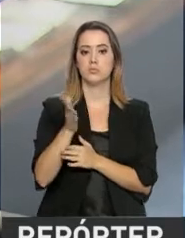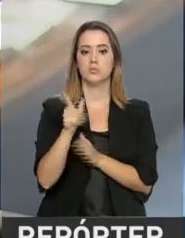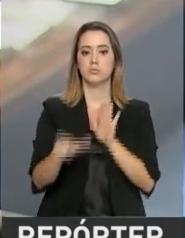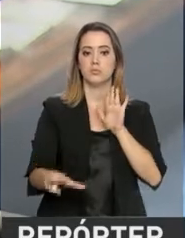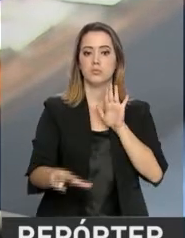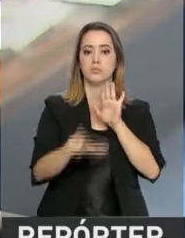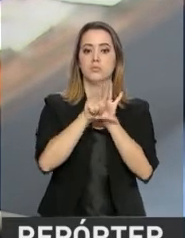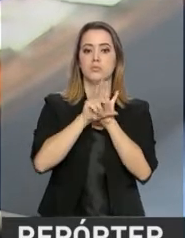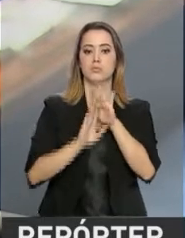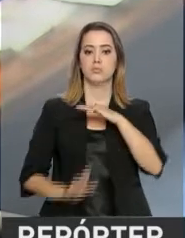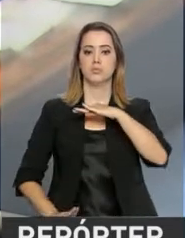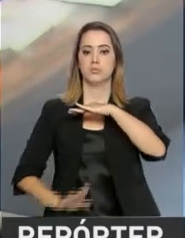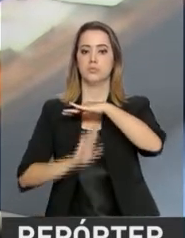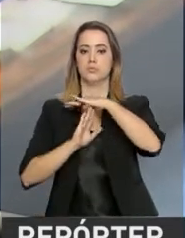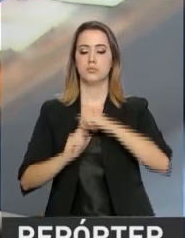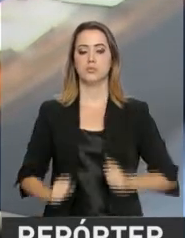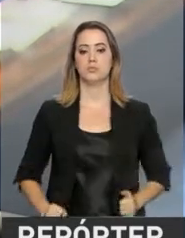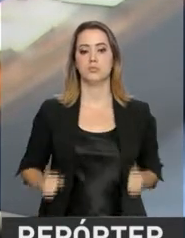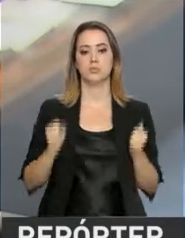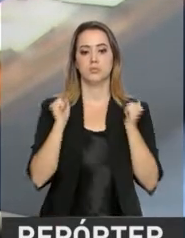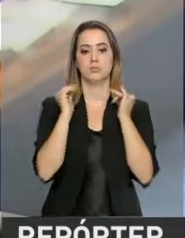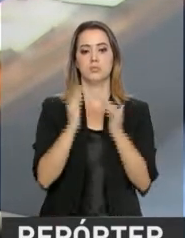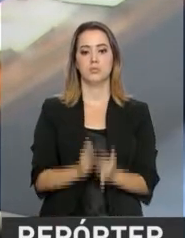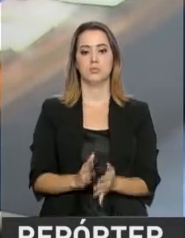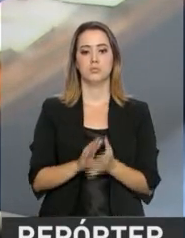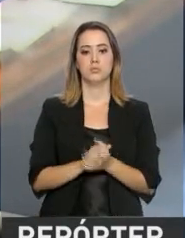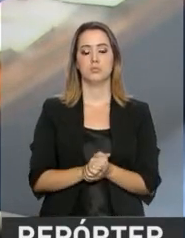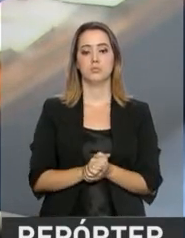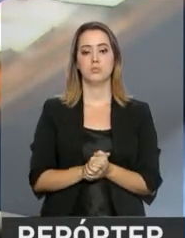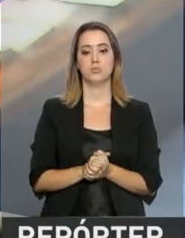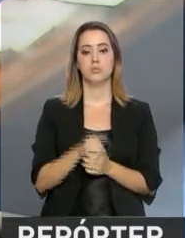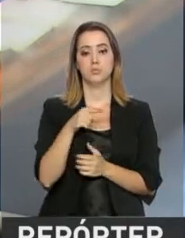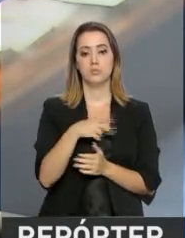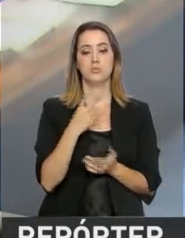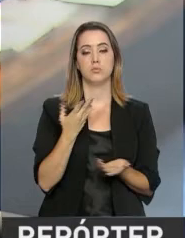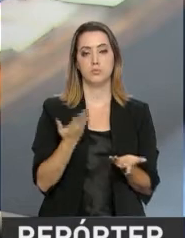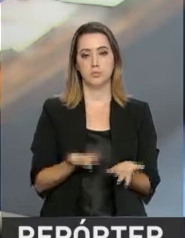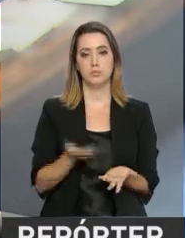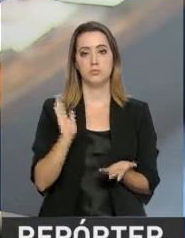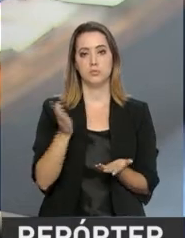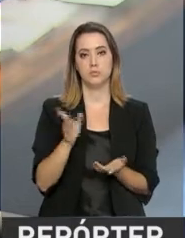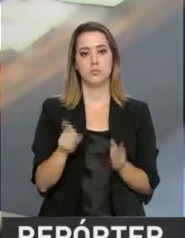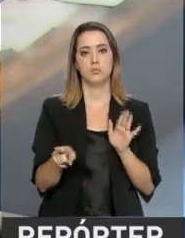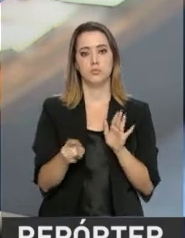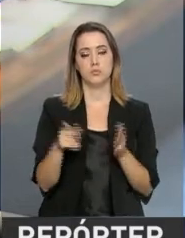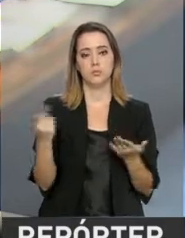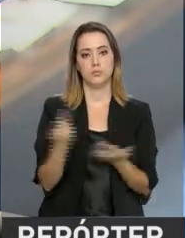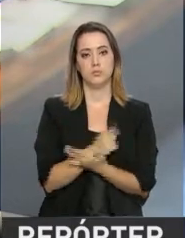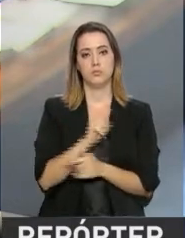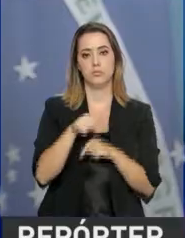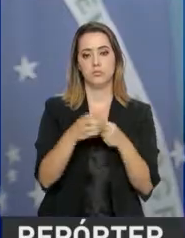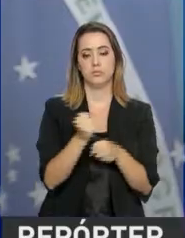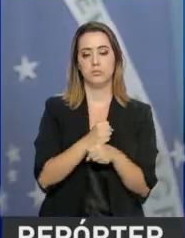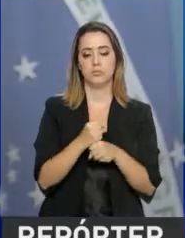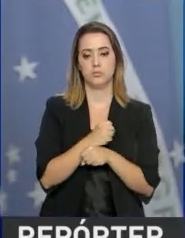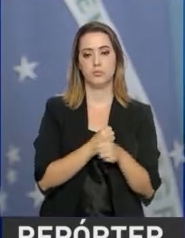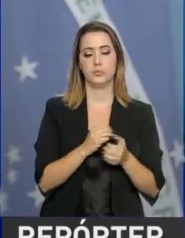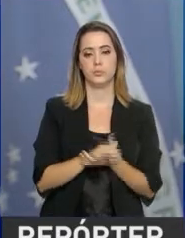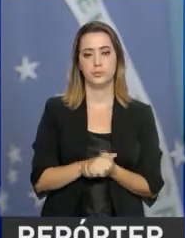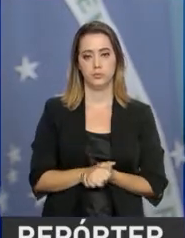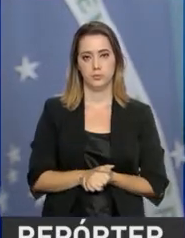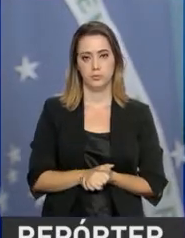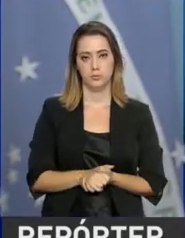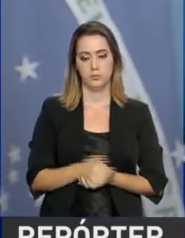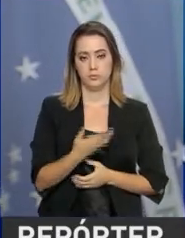lei que estabelece um para o aumento dos gastos públicos e ela vai ser colocado em prática pela primeira vez no ano que vem o presidente